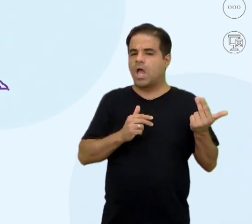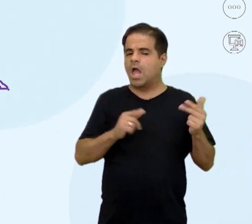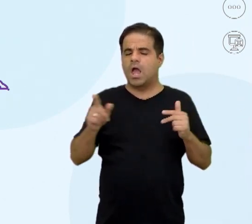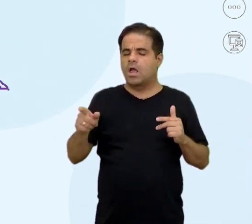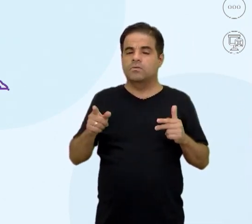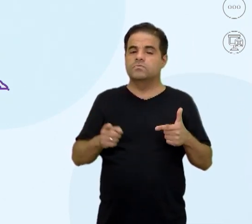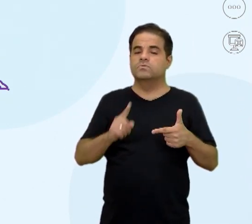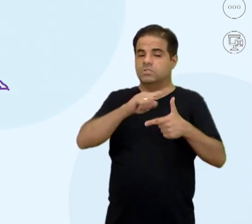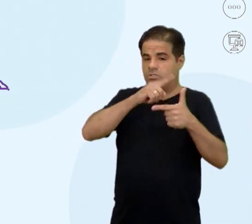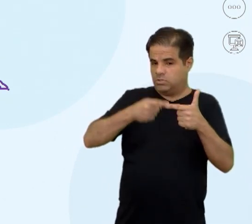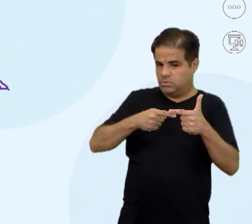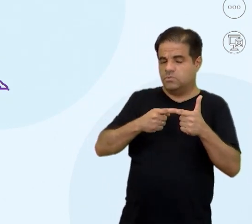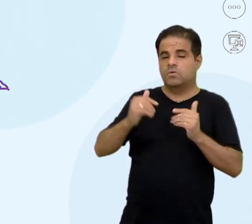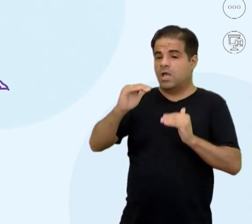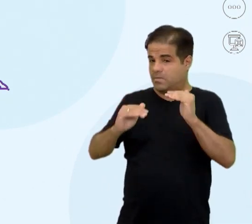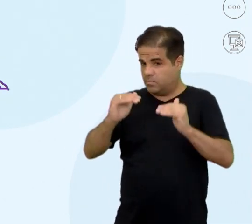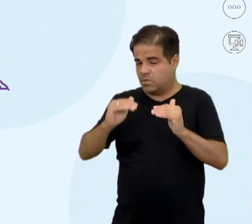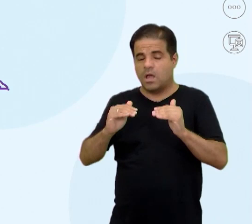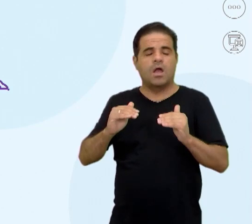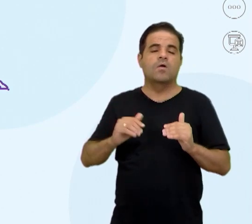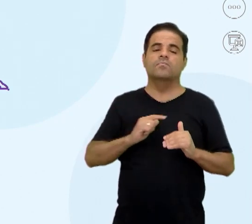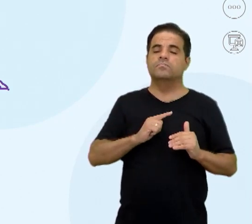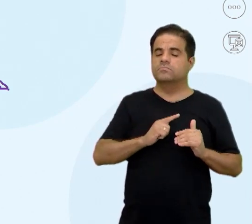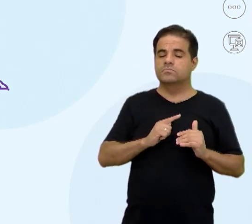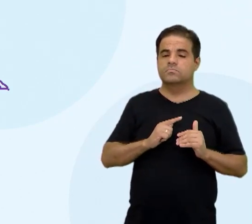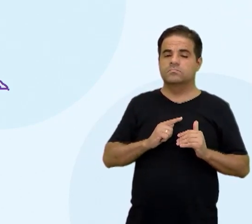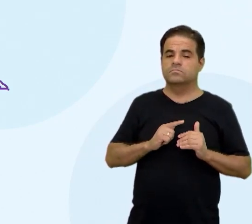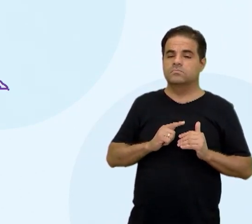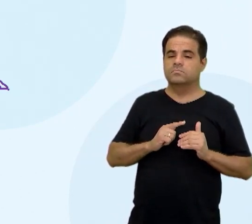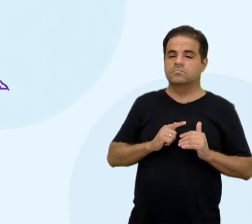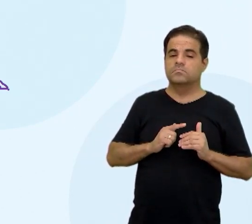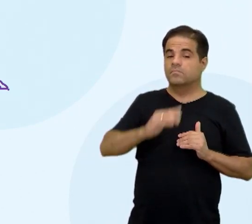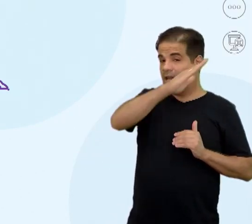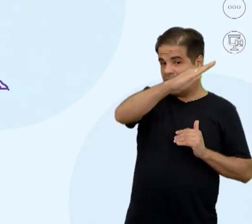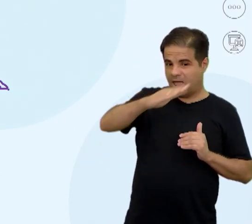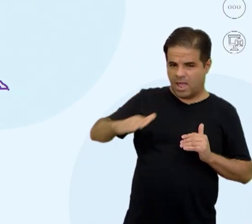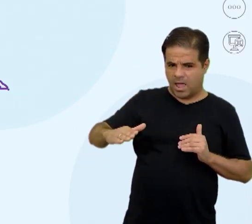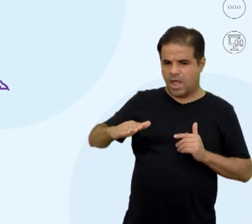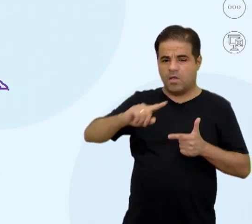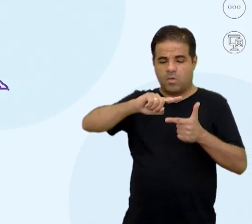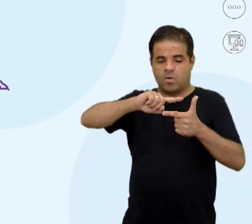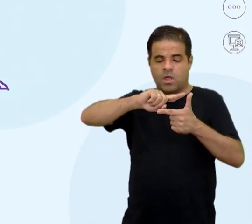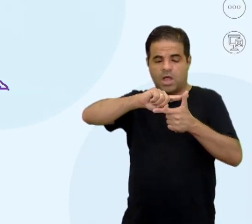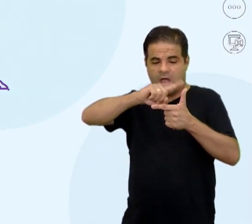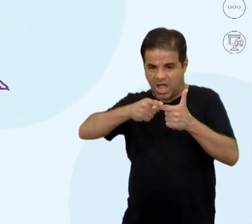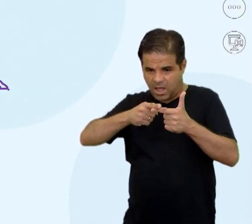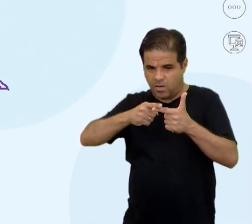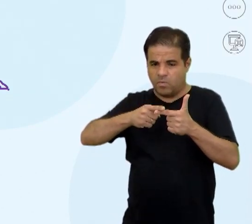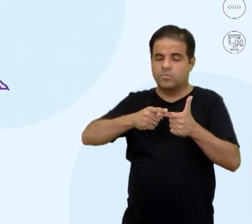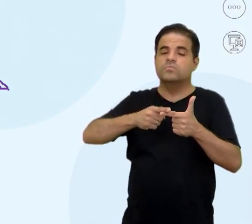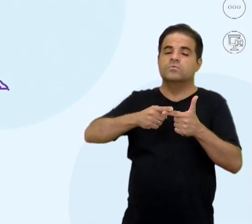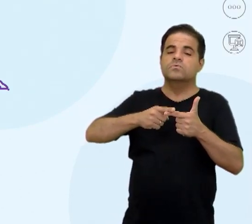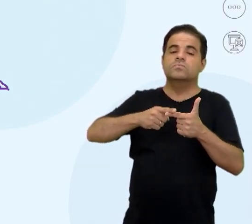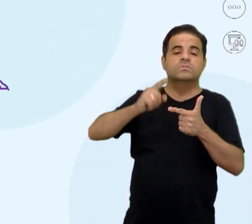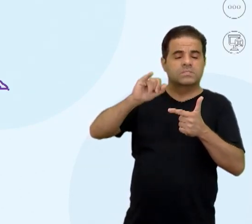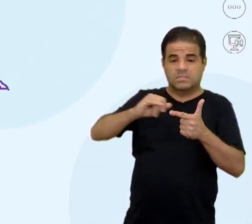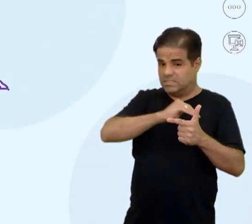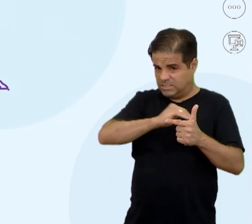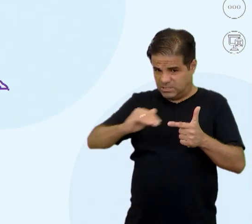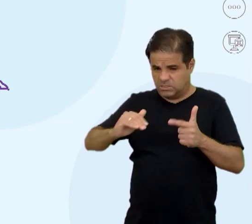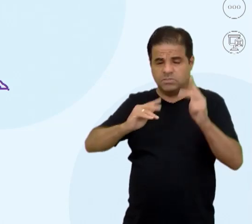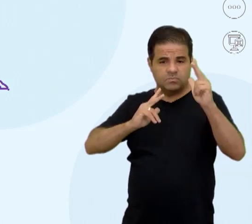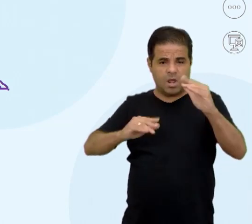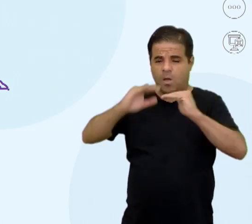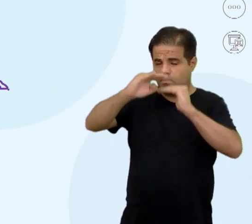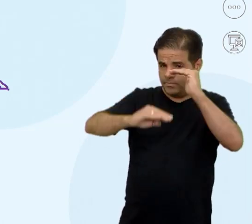dois, e este lado é proporcional a este, no caso, ó, lado, ângulo do meio e lado, se é igual